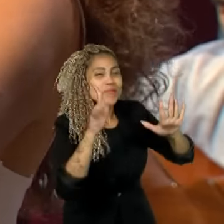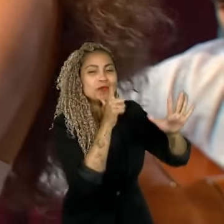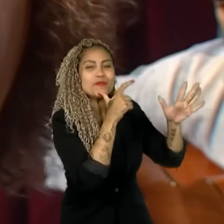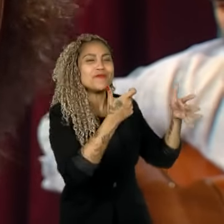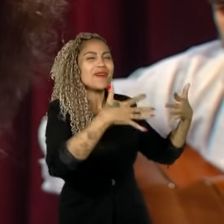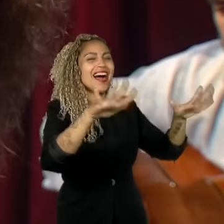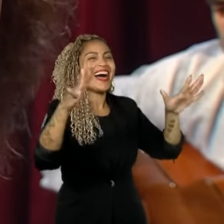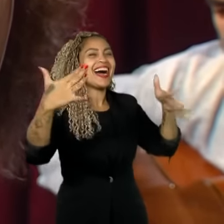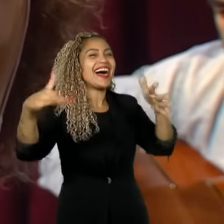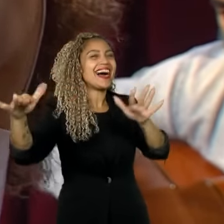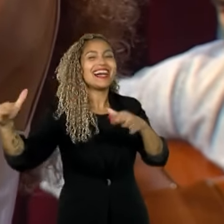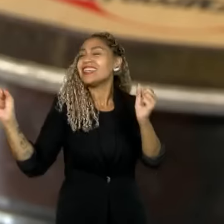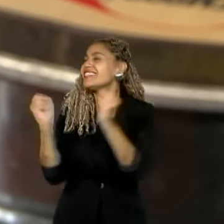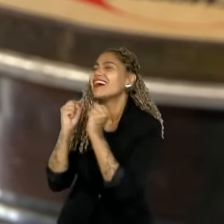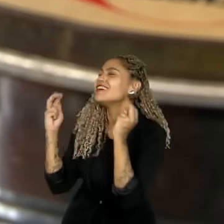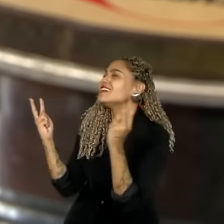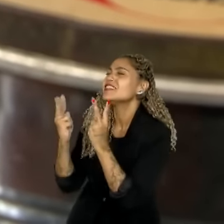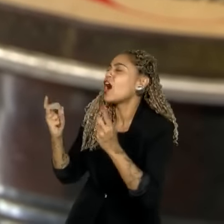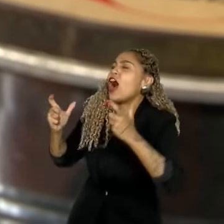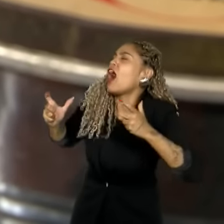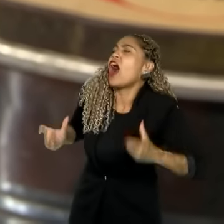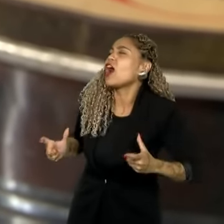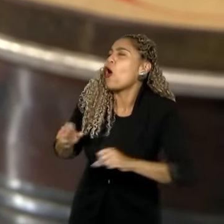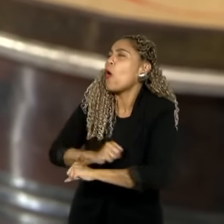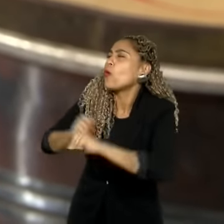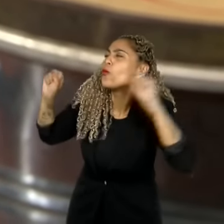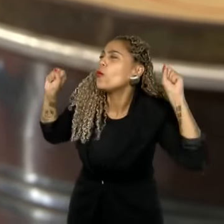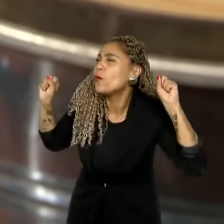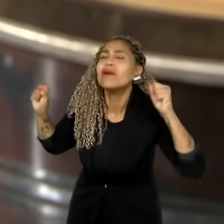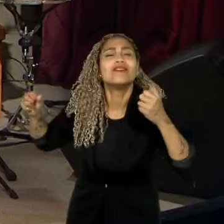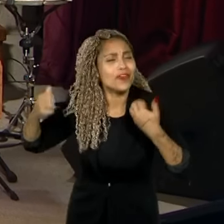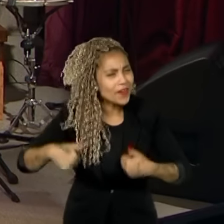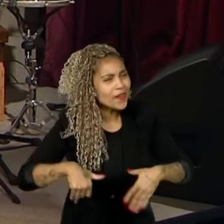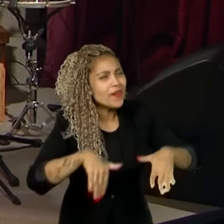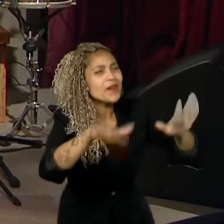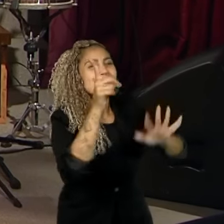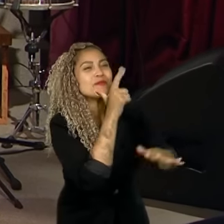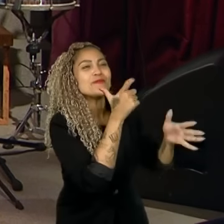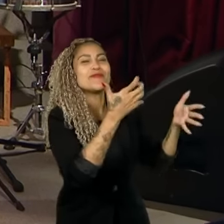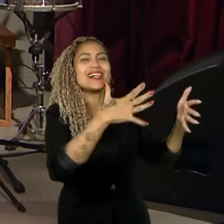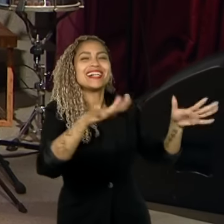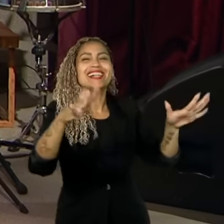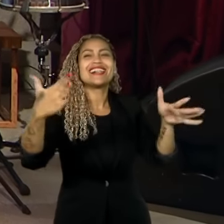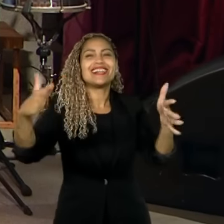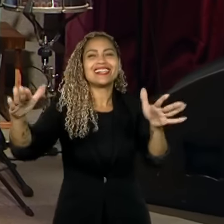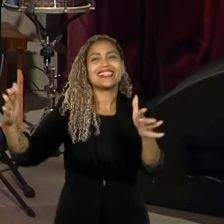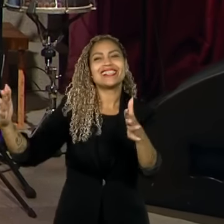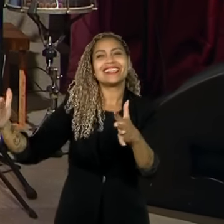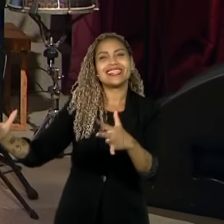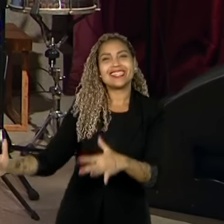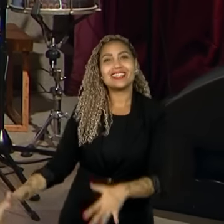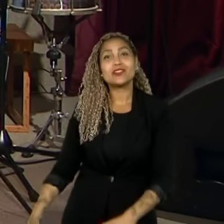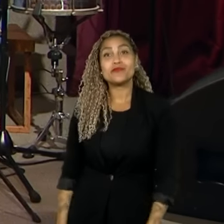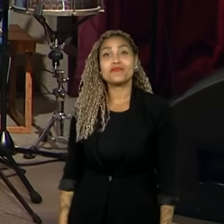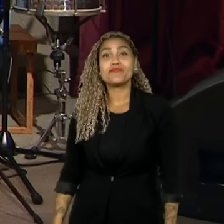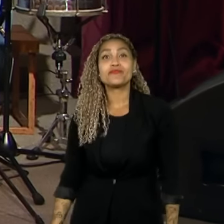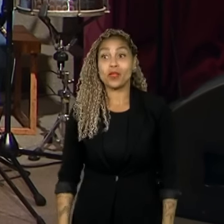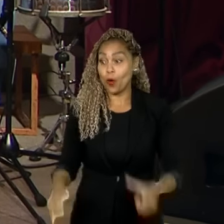Foi pro mar. Iansã, cadê Ogum? Foi pro mar. Na terra